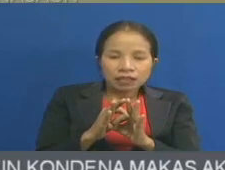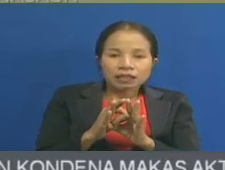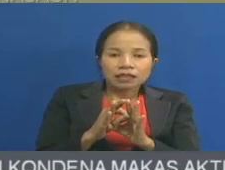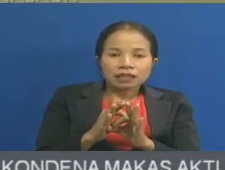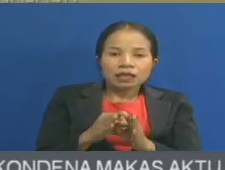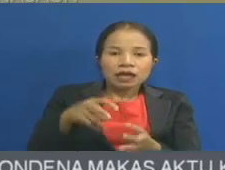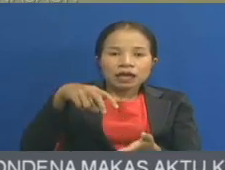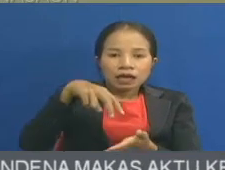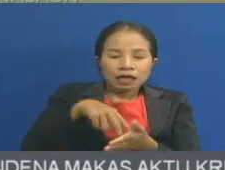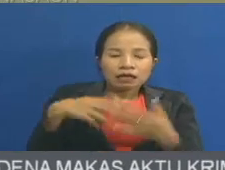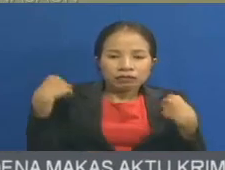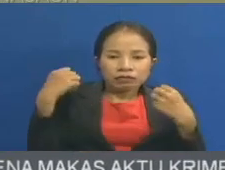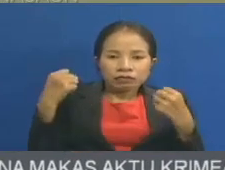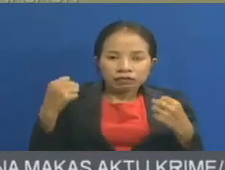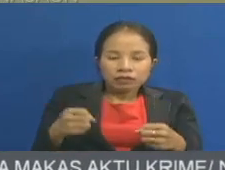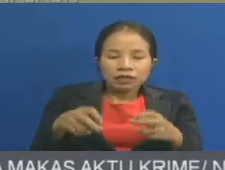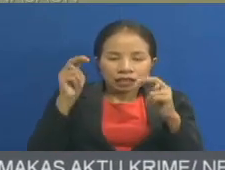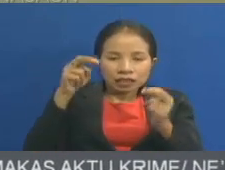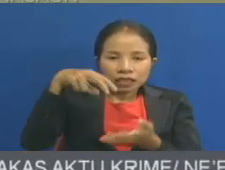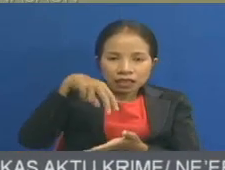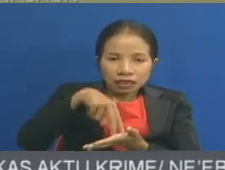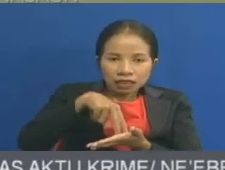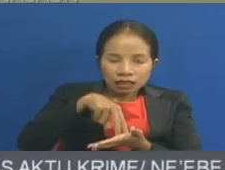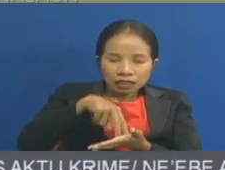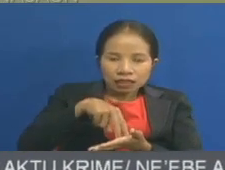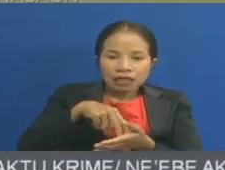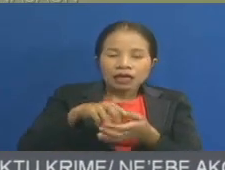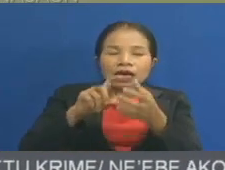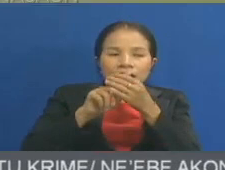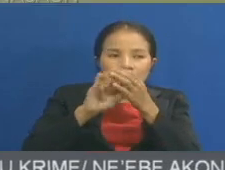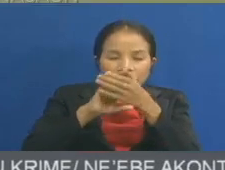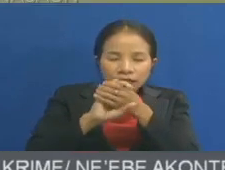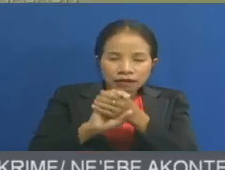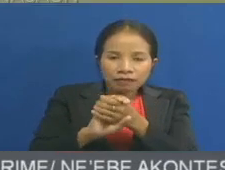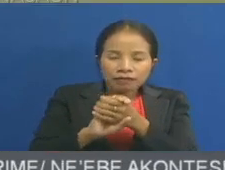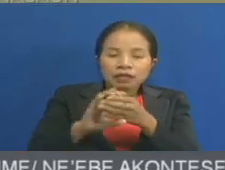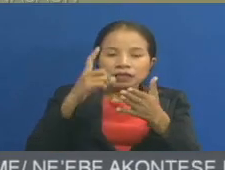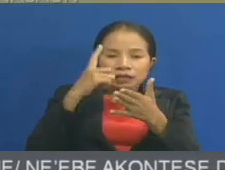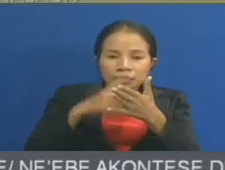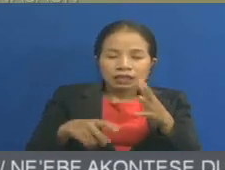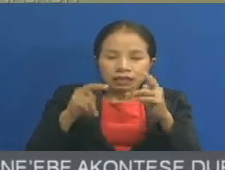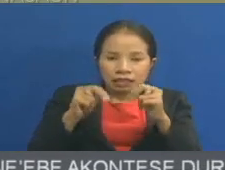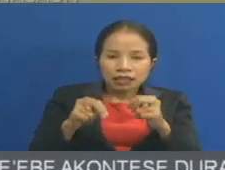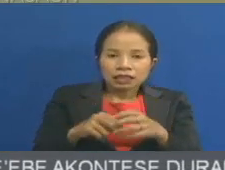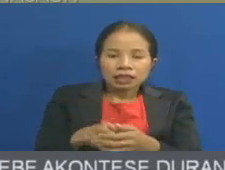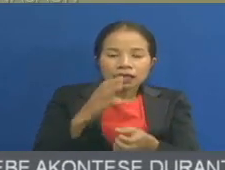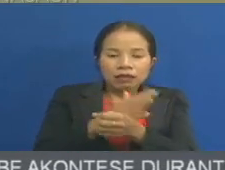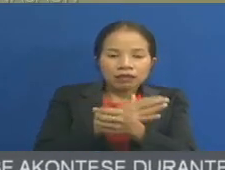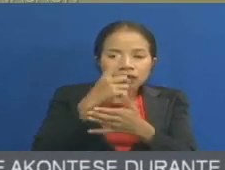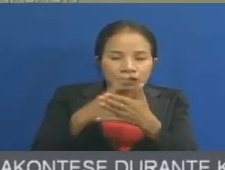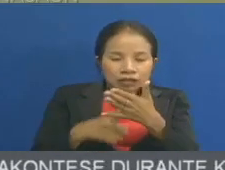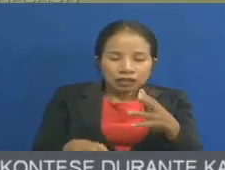a ri e fomos será o que até que a ri, a mente será o que até que a mente, Aburas, seira mojita